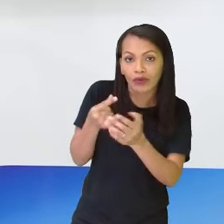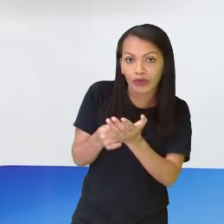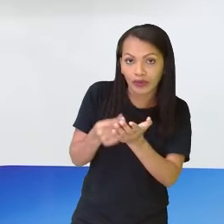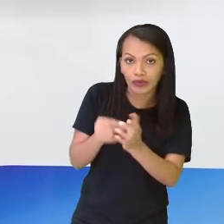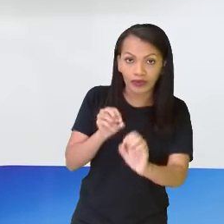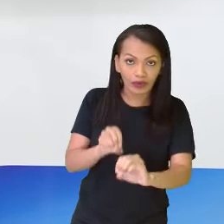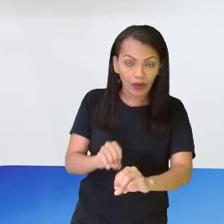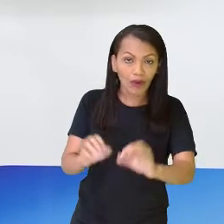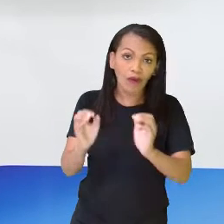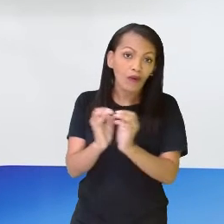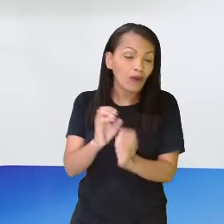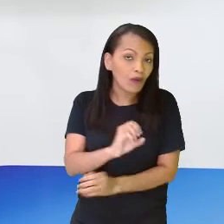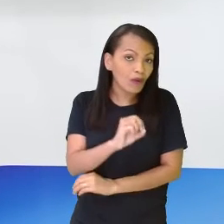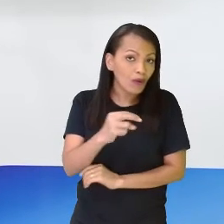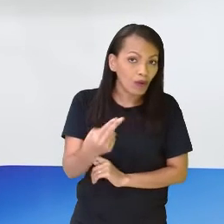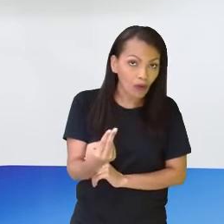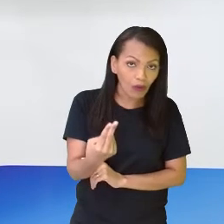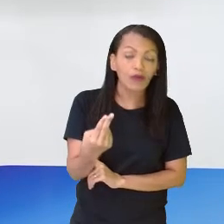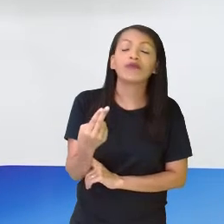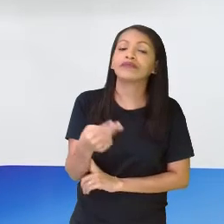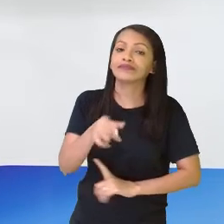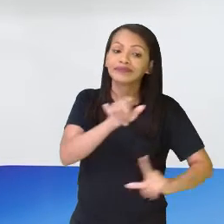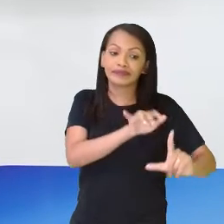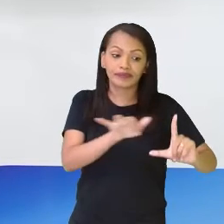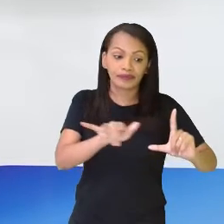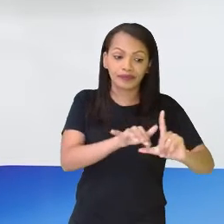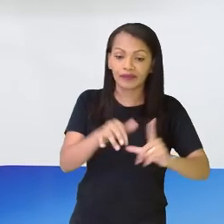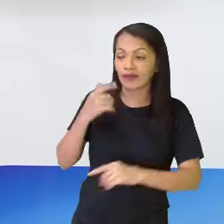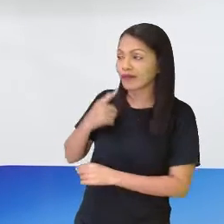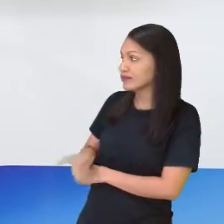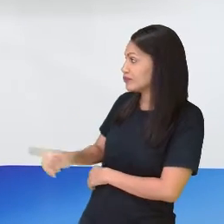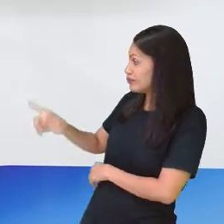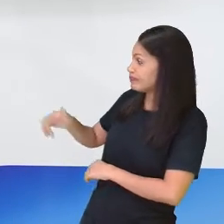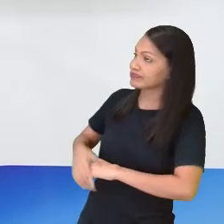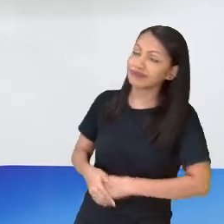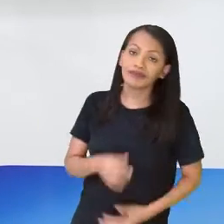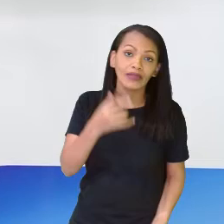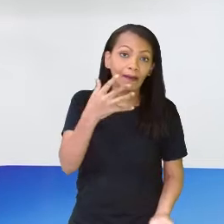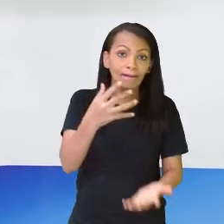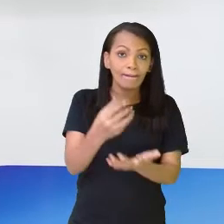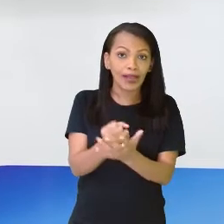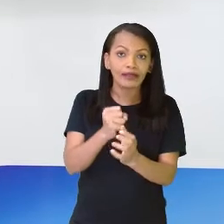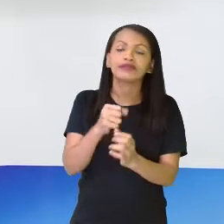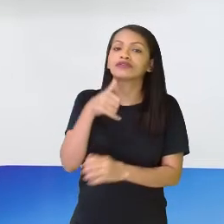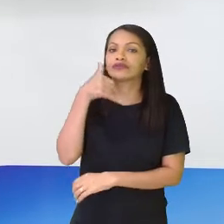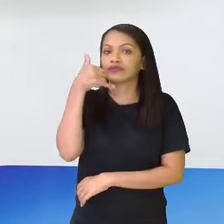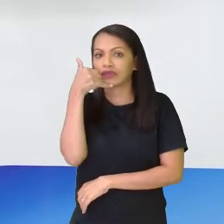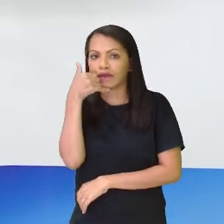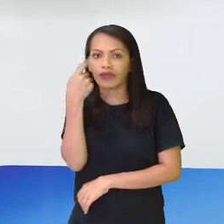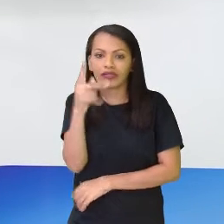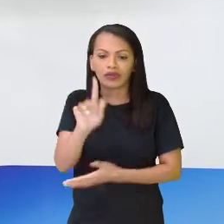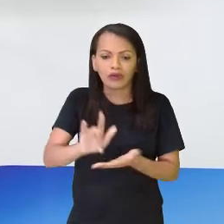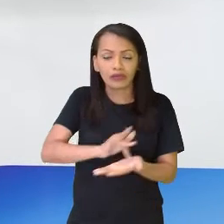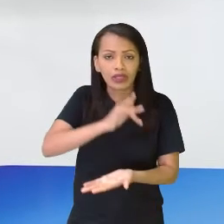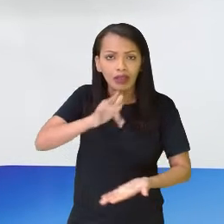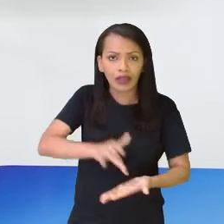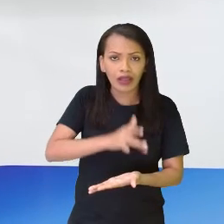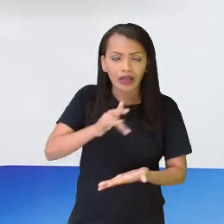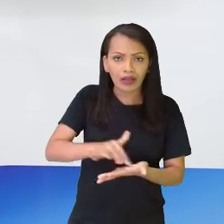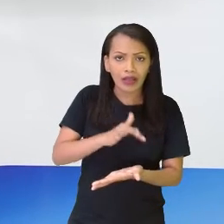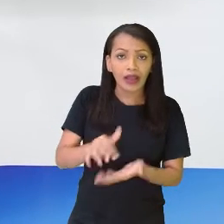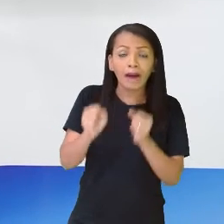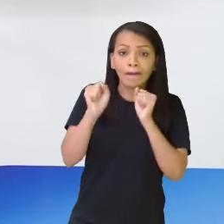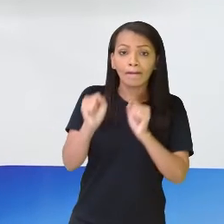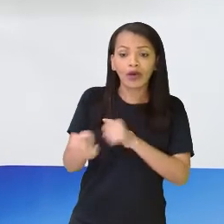Educa Recife ou aponta a câmera aqui para o QR Code, baixa no celular, baixa no teu tablet e vai